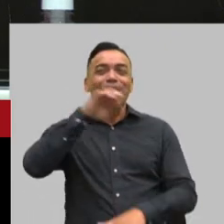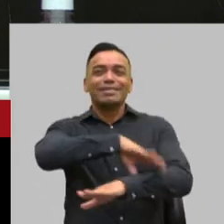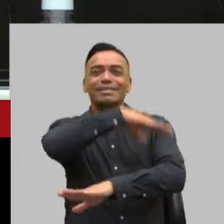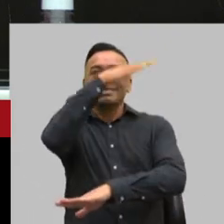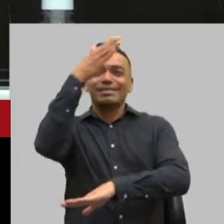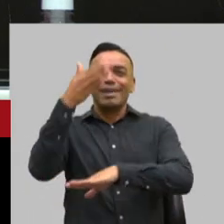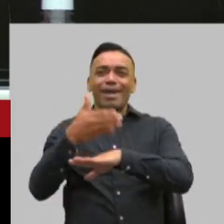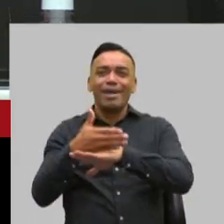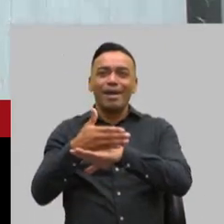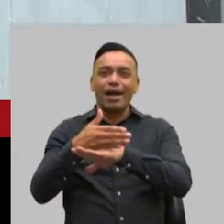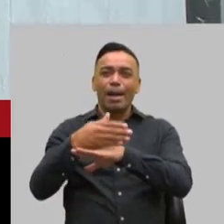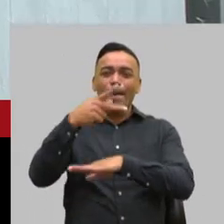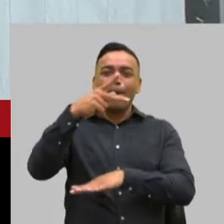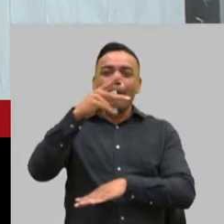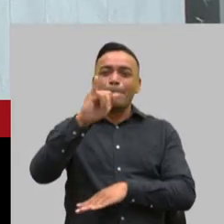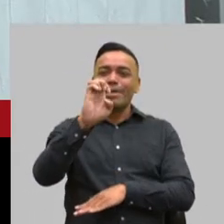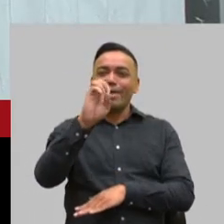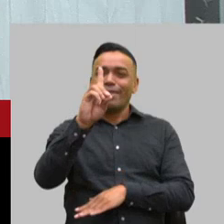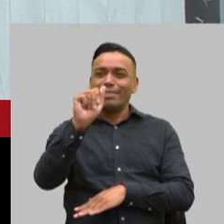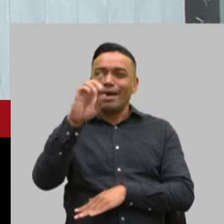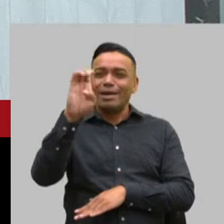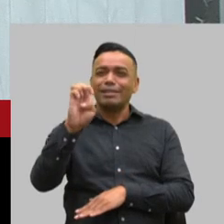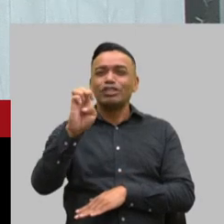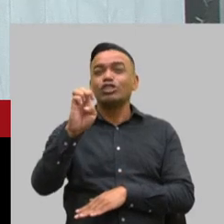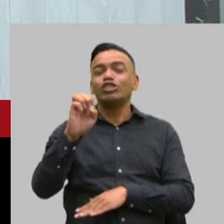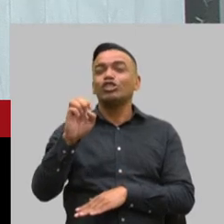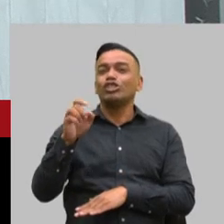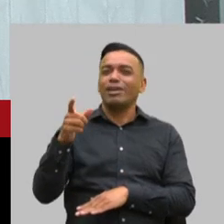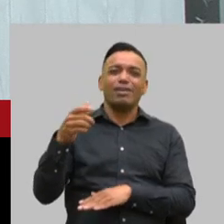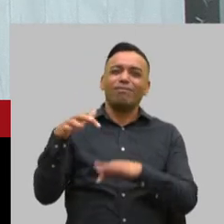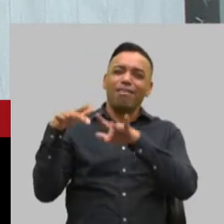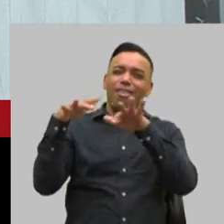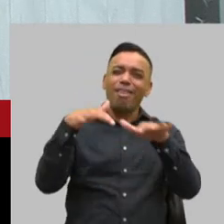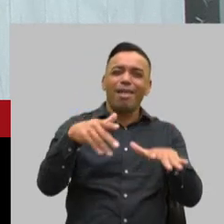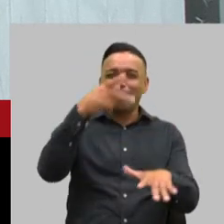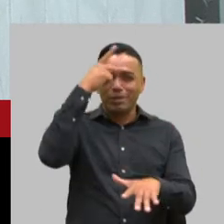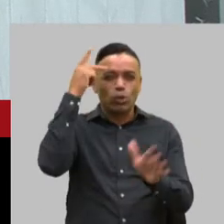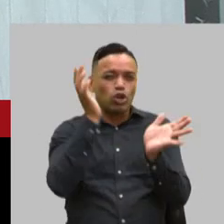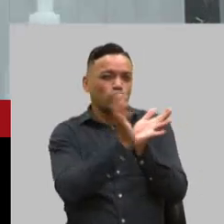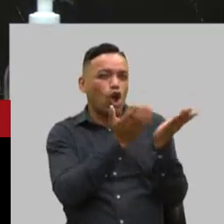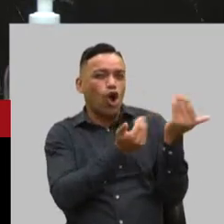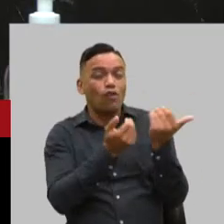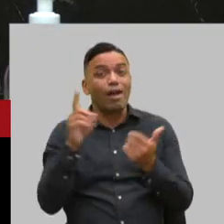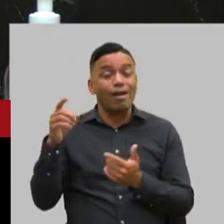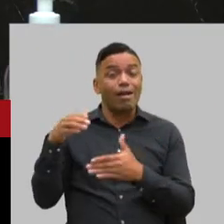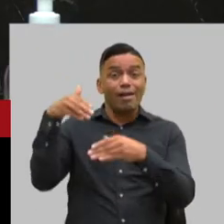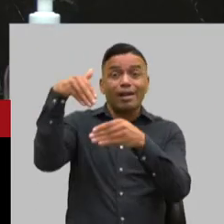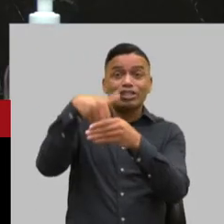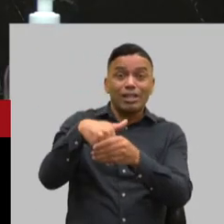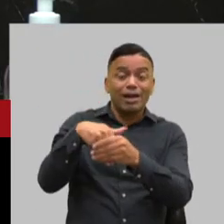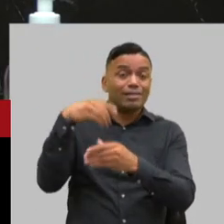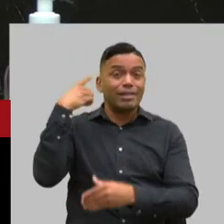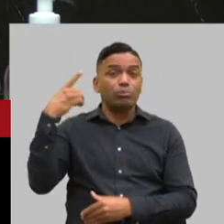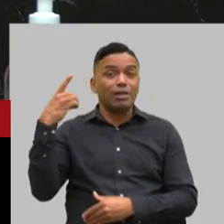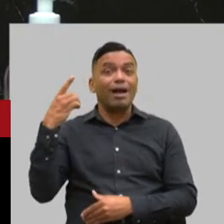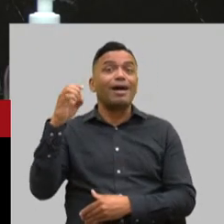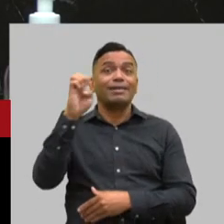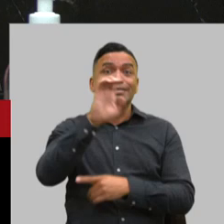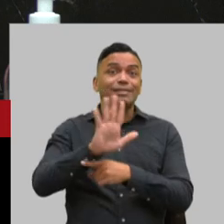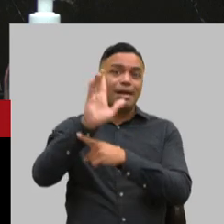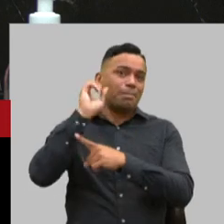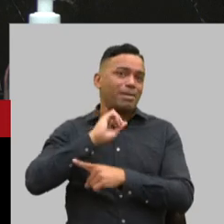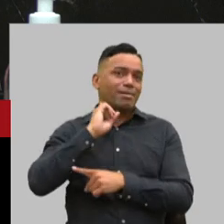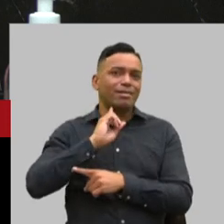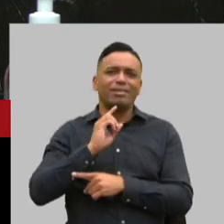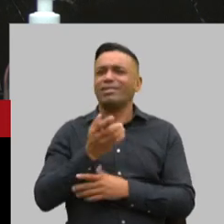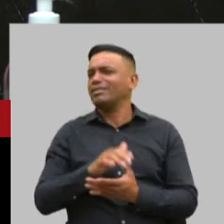de jovens lá pedindo uma benção, porque ela era candidata a deputada estadual, e eu, assim, muito despretensiosamente, tinha um outro jovem do